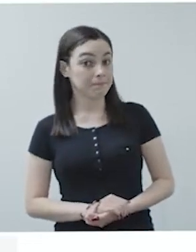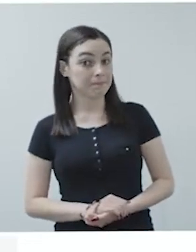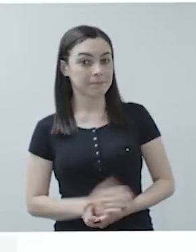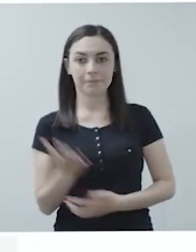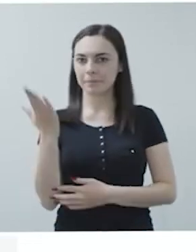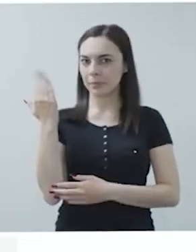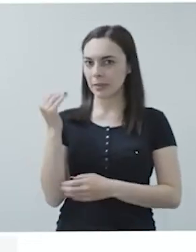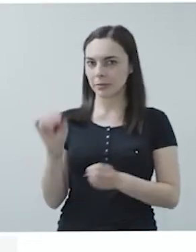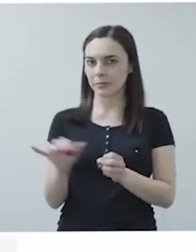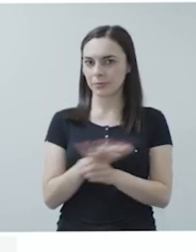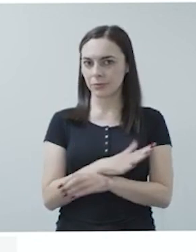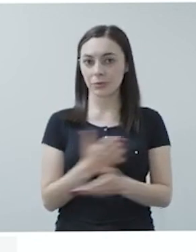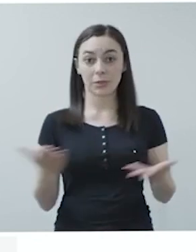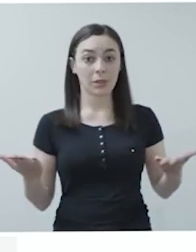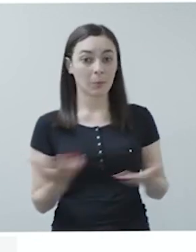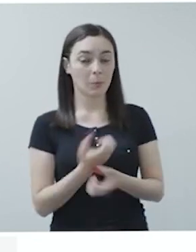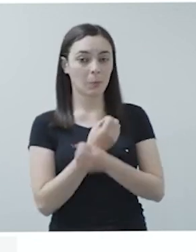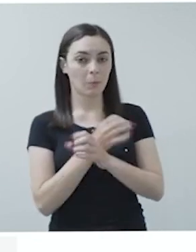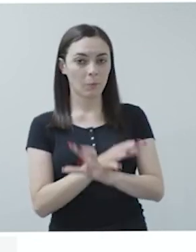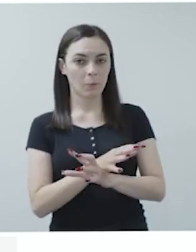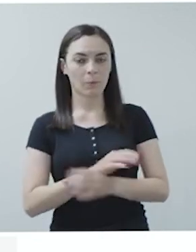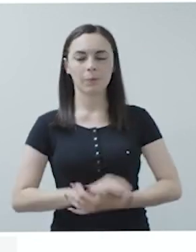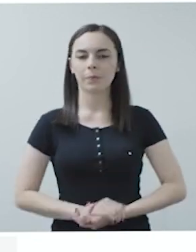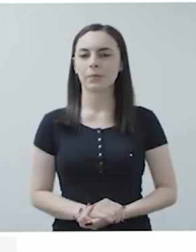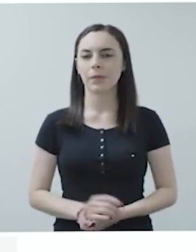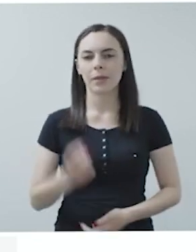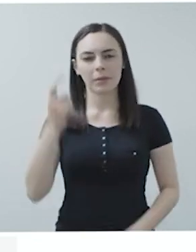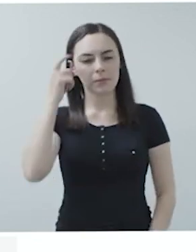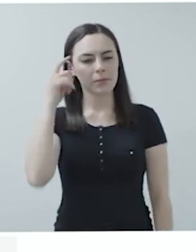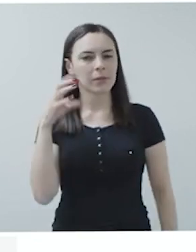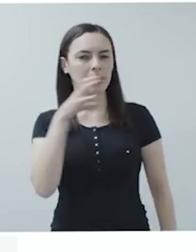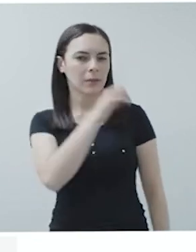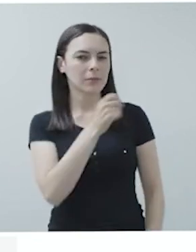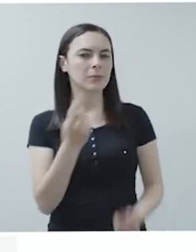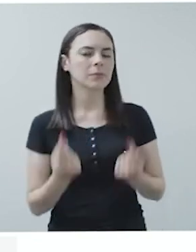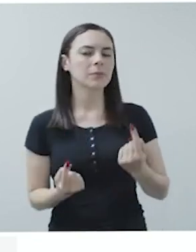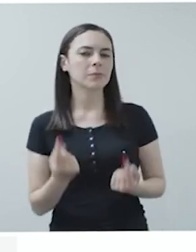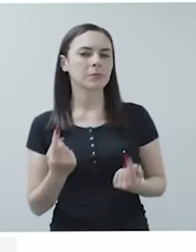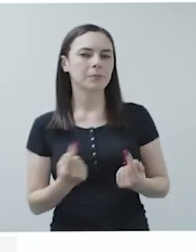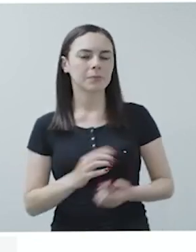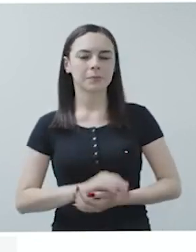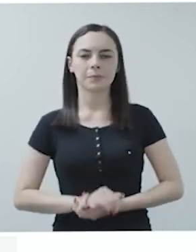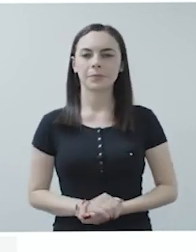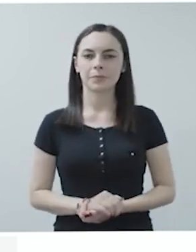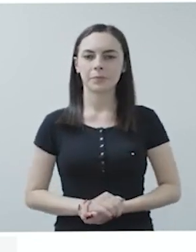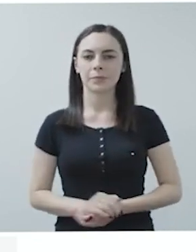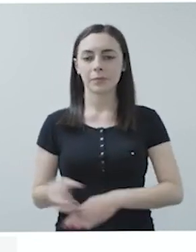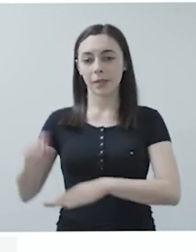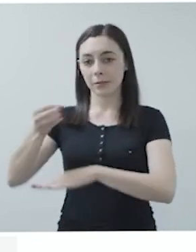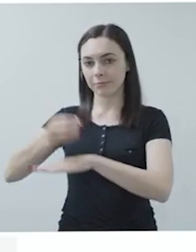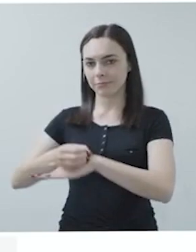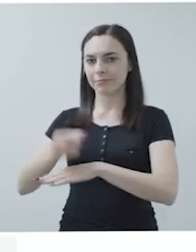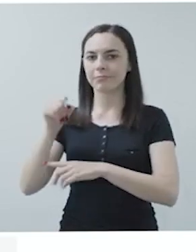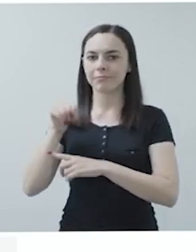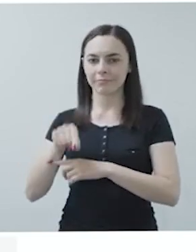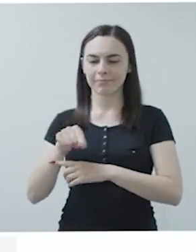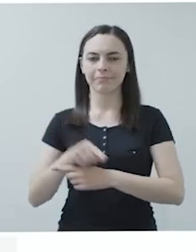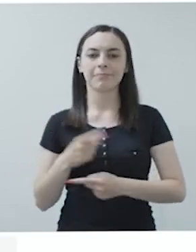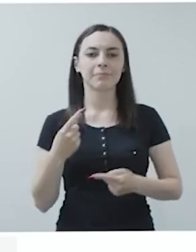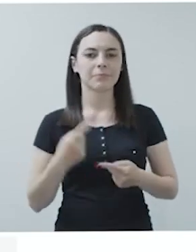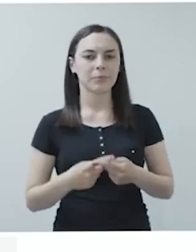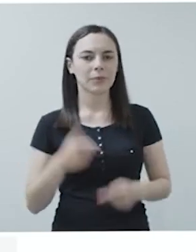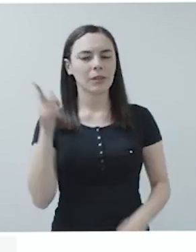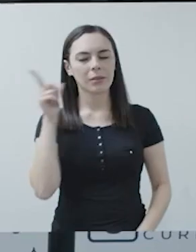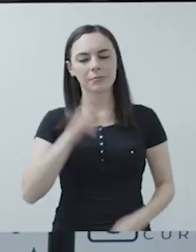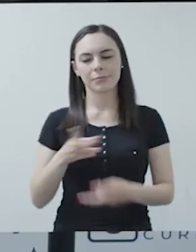Antes era o cheio, agora é o vazio. Pensando rápido, qual é o recipiente? É o primeiro copo ali, né? A gente